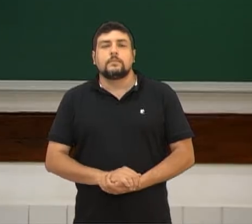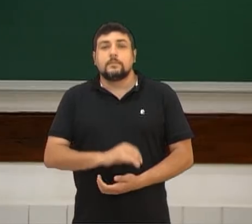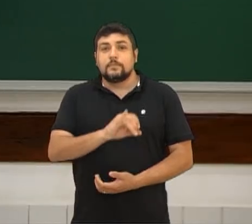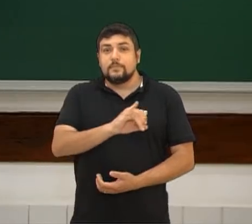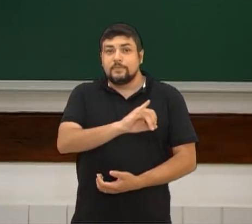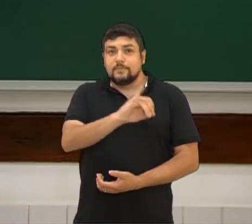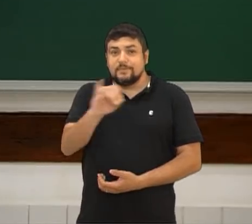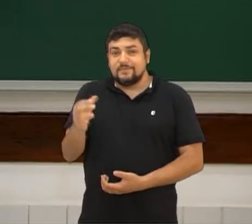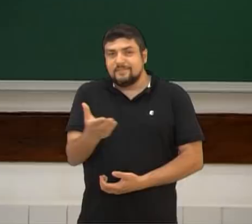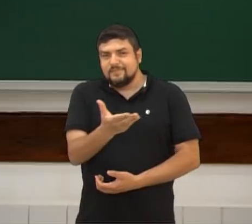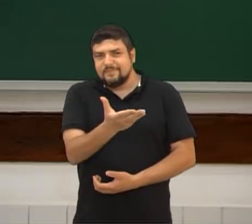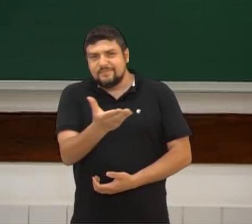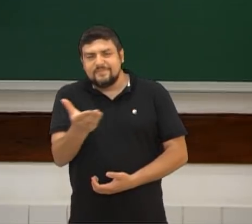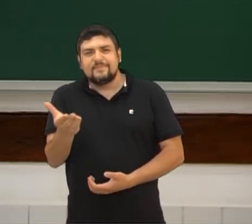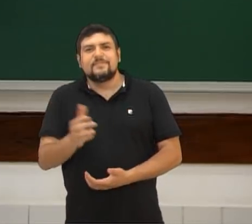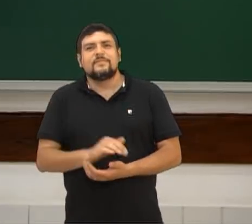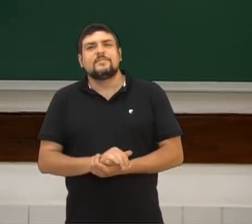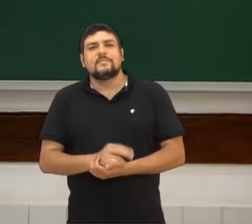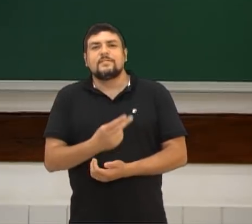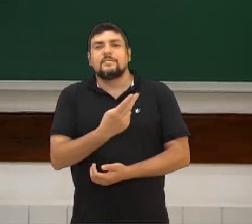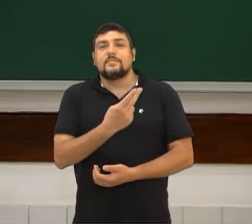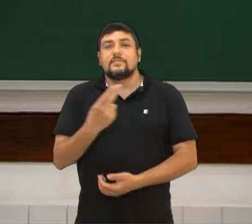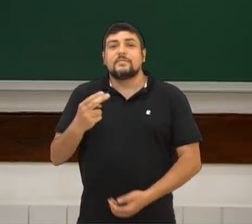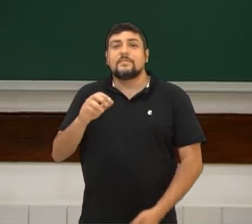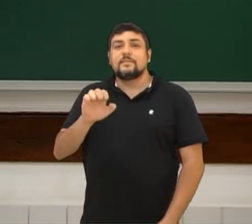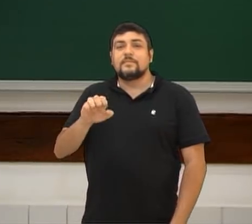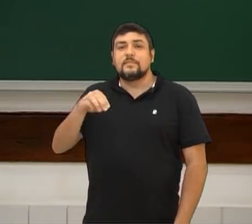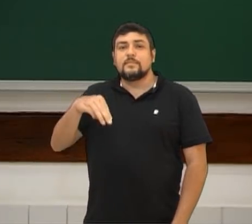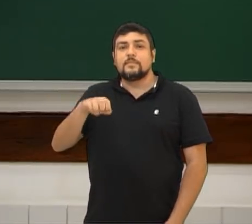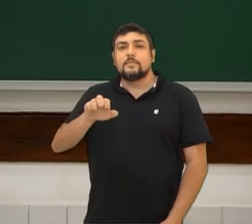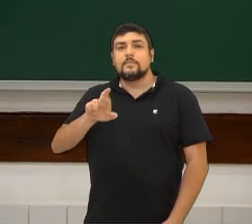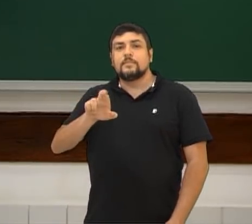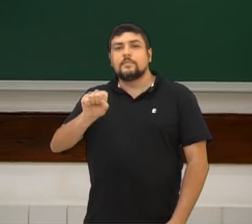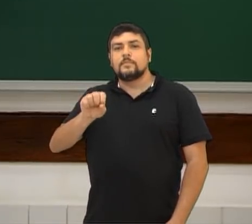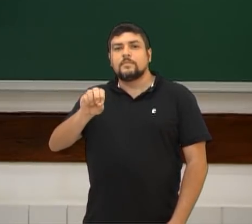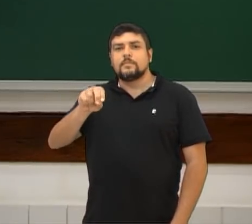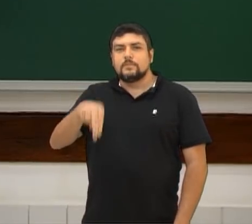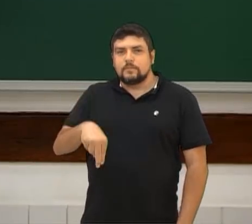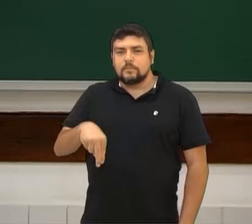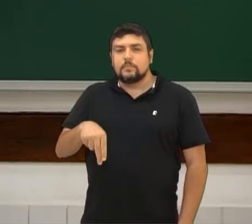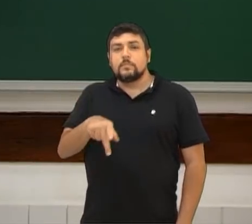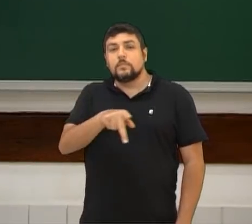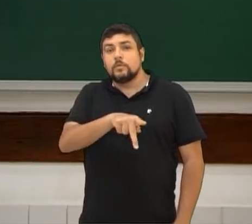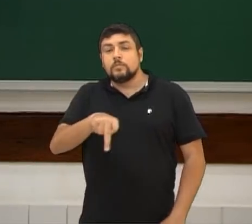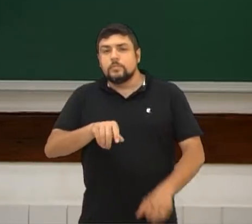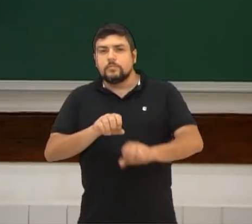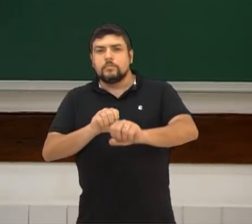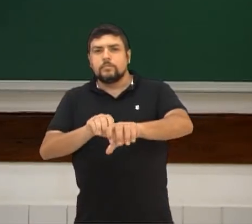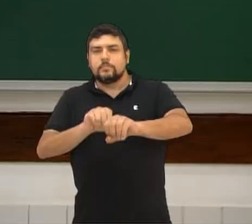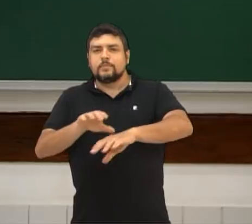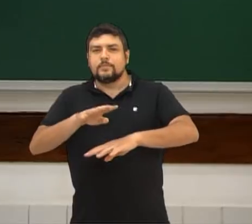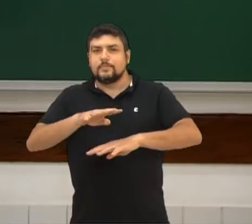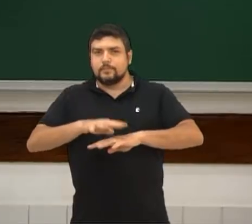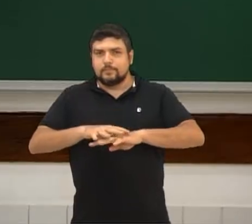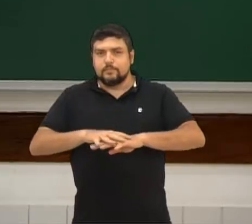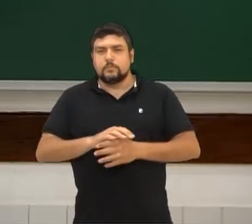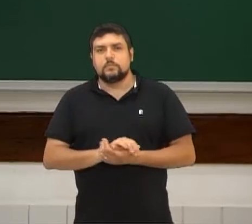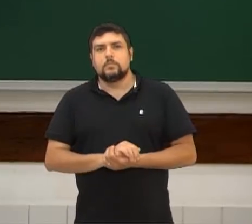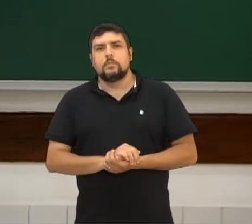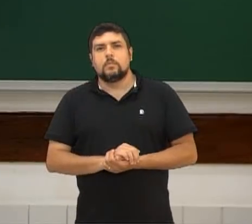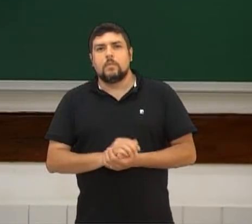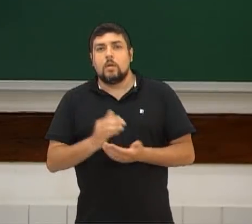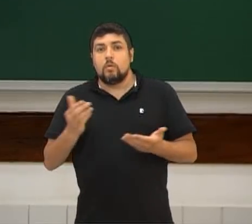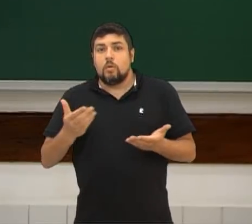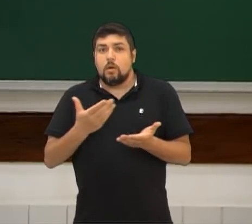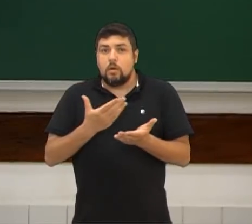Olá, alunos, tudo bem? Me chamo Emerson, professor de matemática. Antes de iniciarmos a aula de hoje, vamos dar